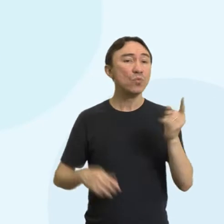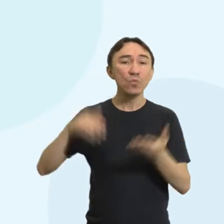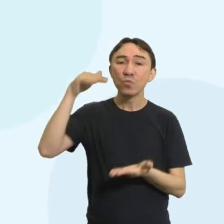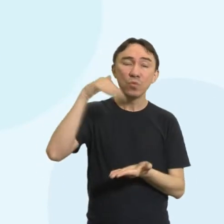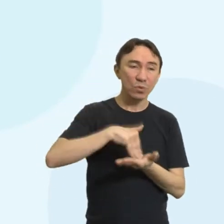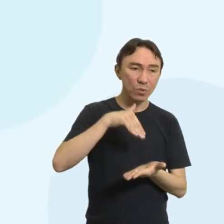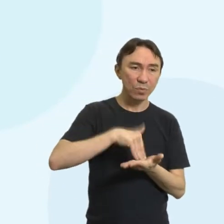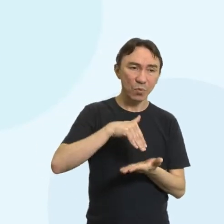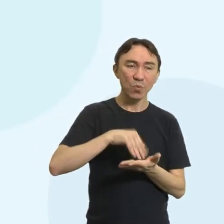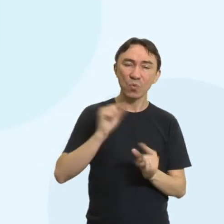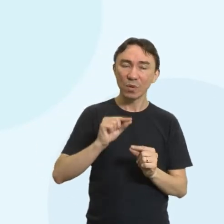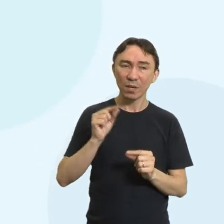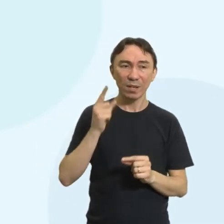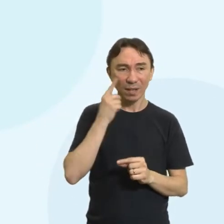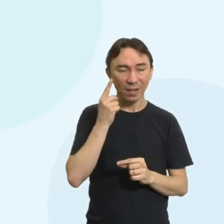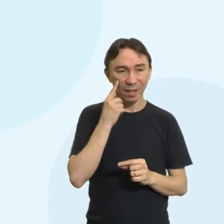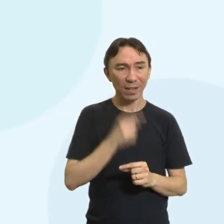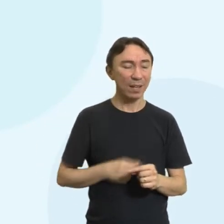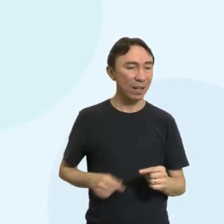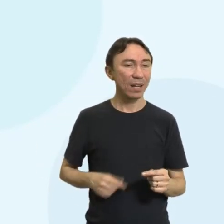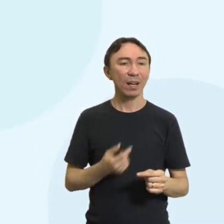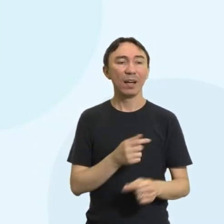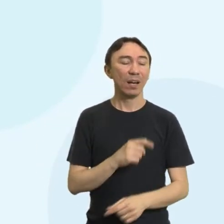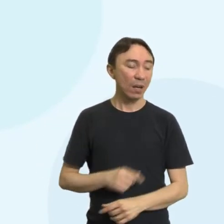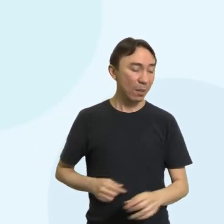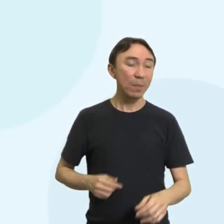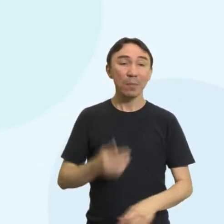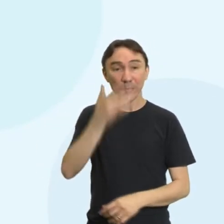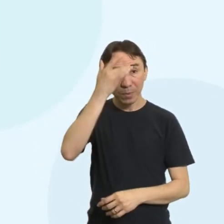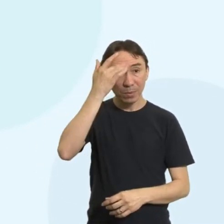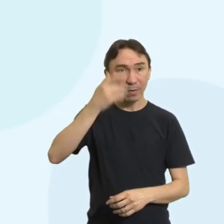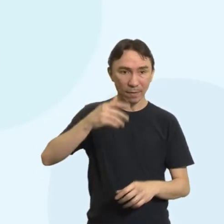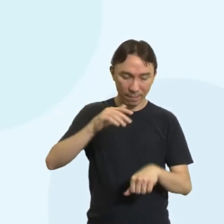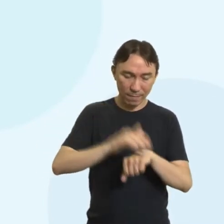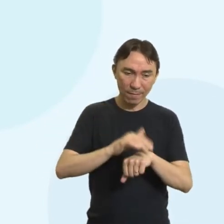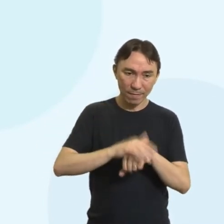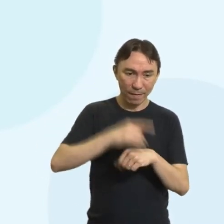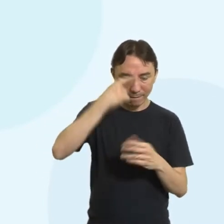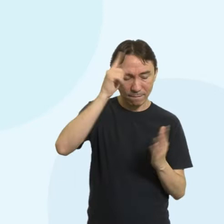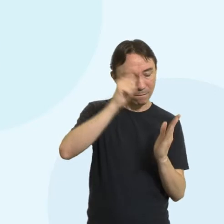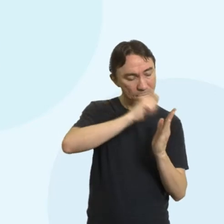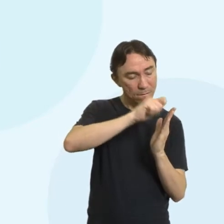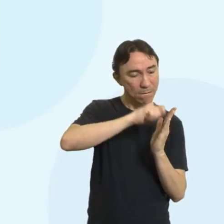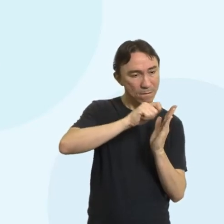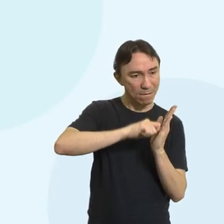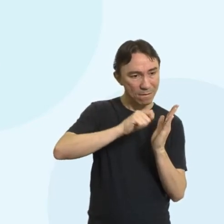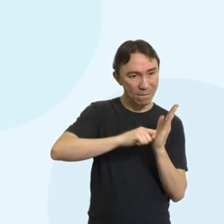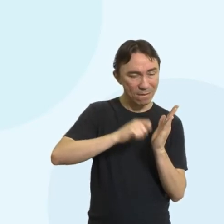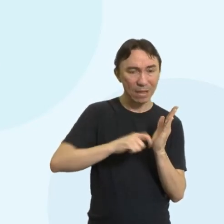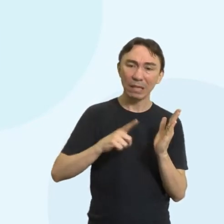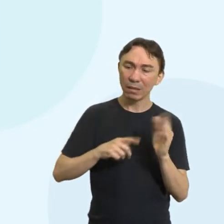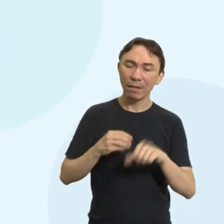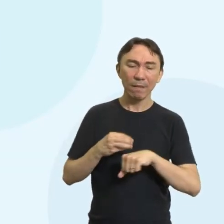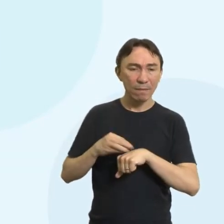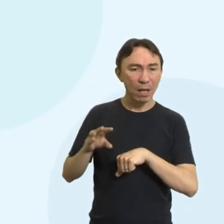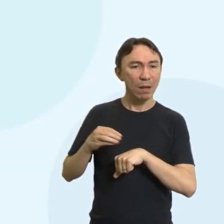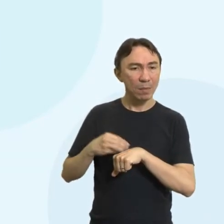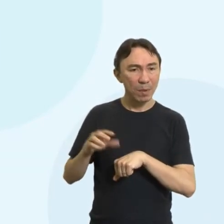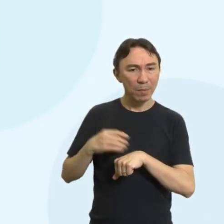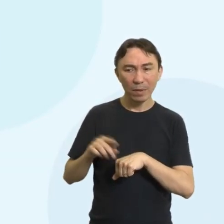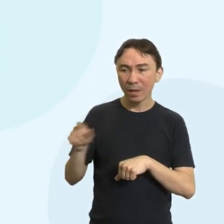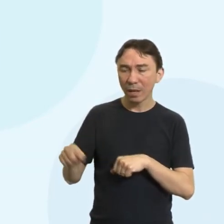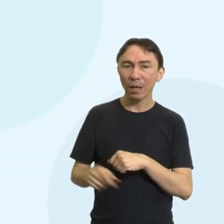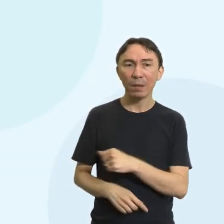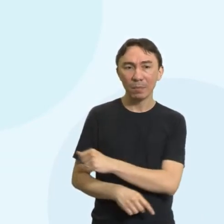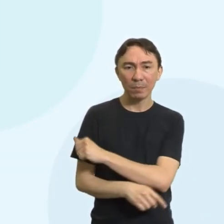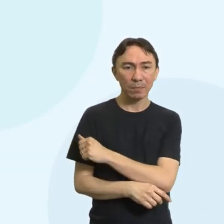seja, que pistas que o autor deixou de construção do texto, de seus pontos de vista, o que será que